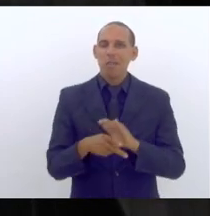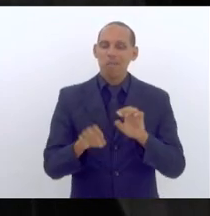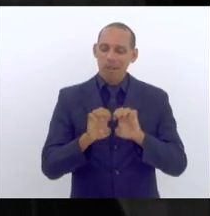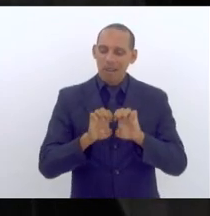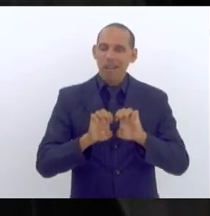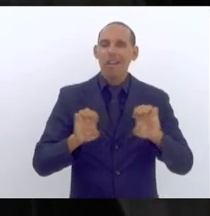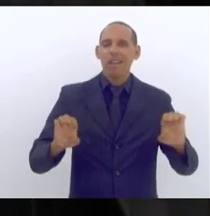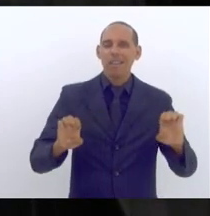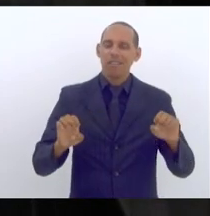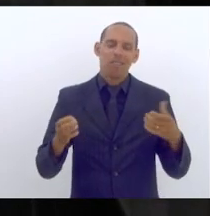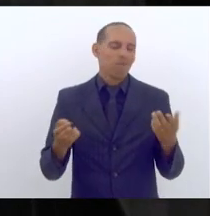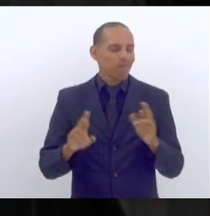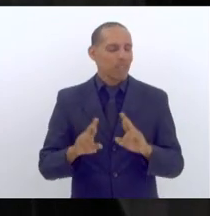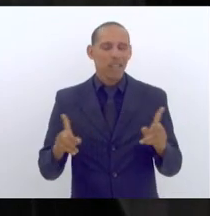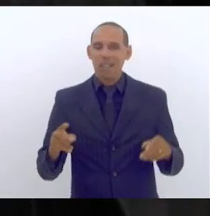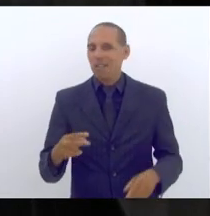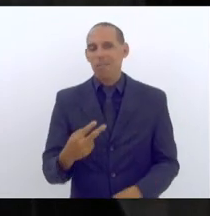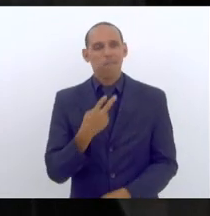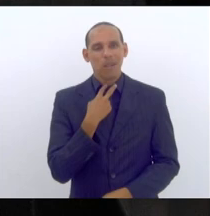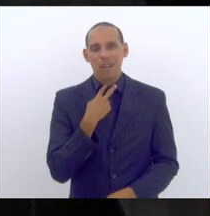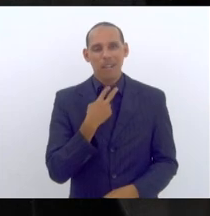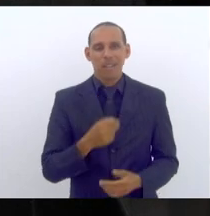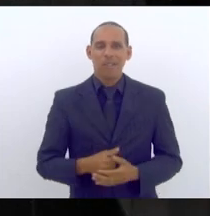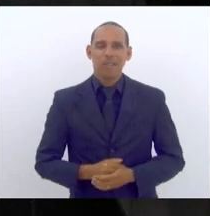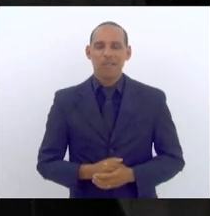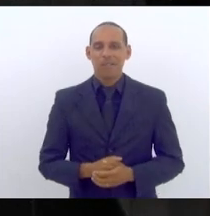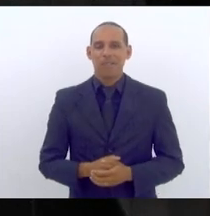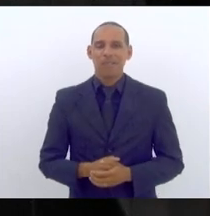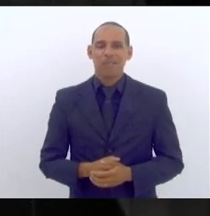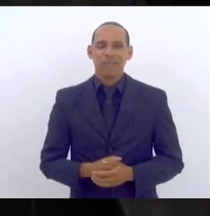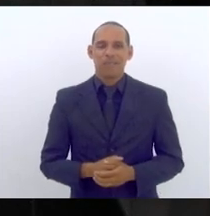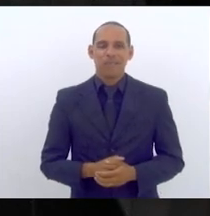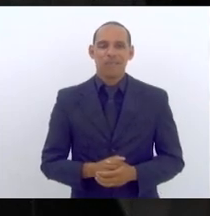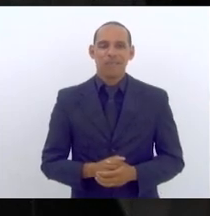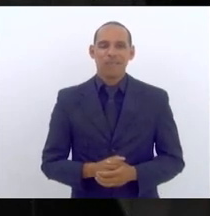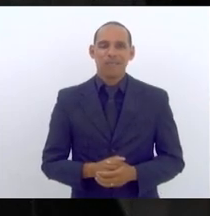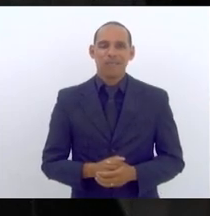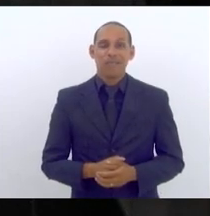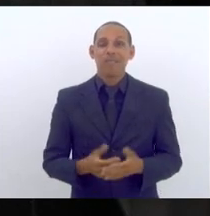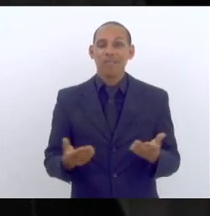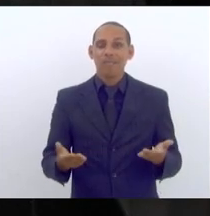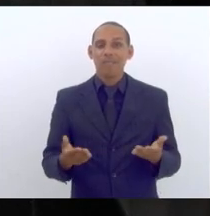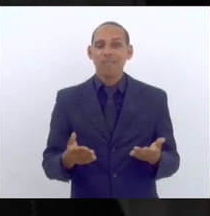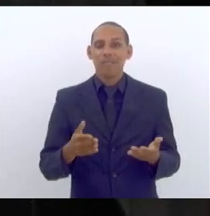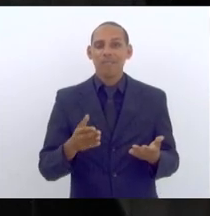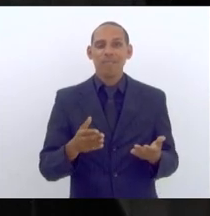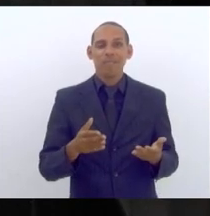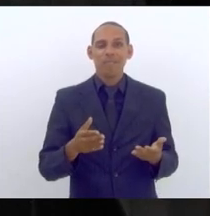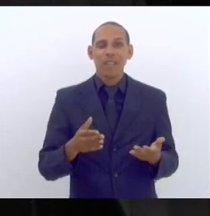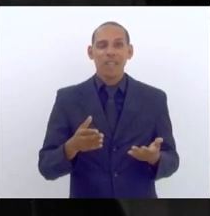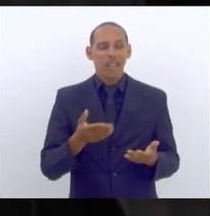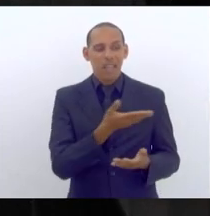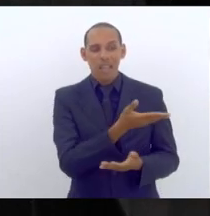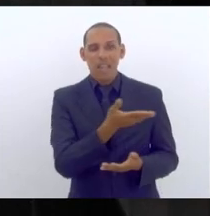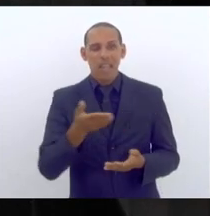não poderia ser diferente não é os chamados conservadores